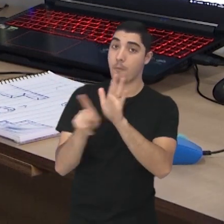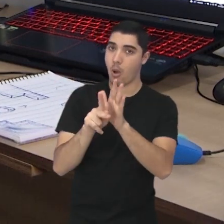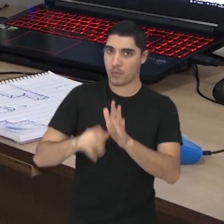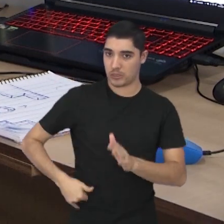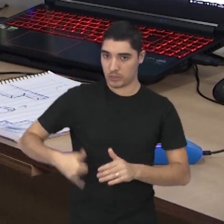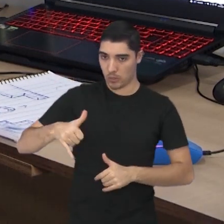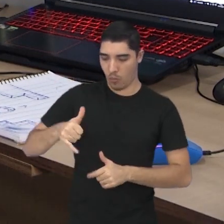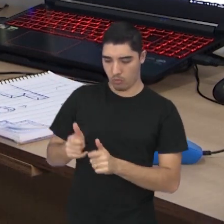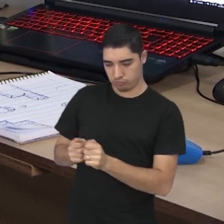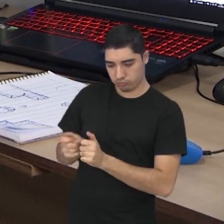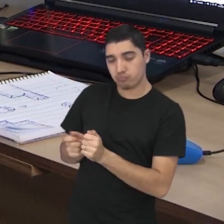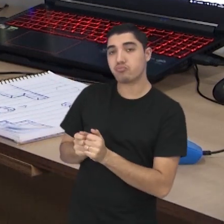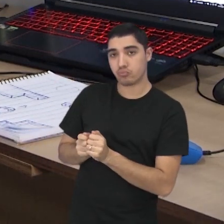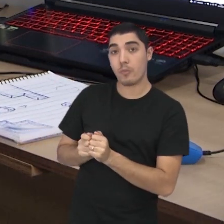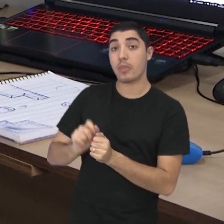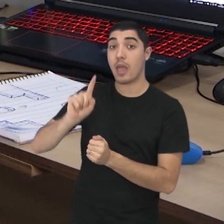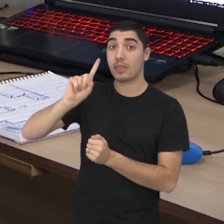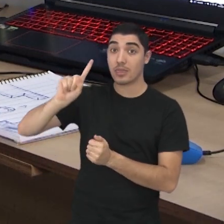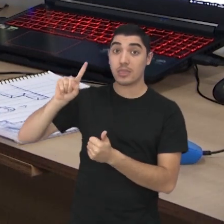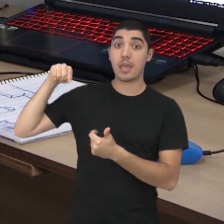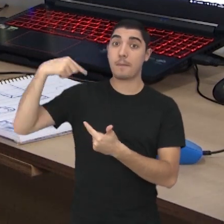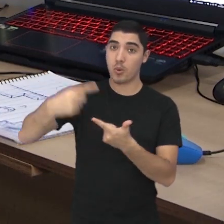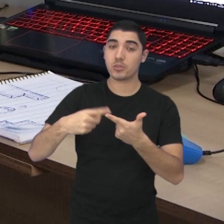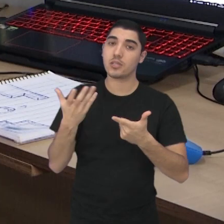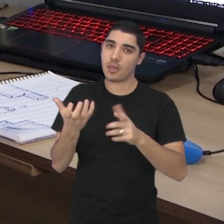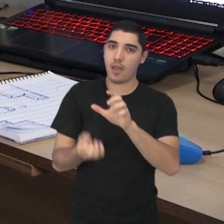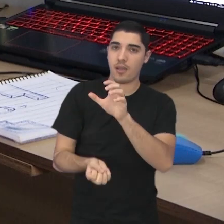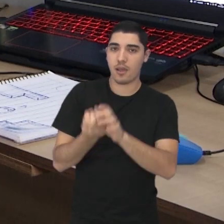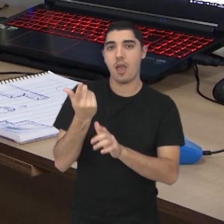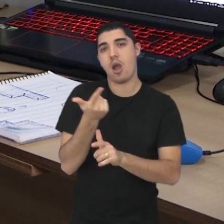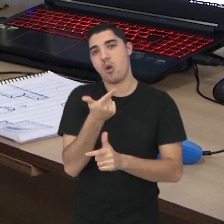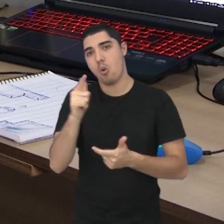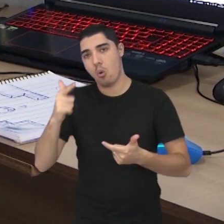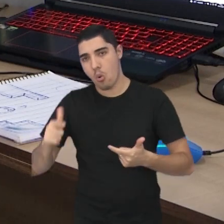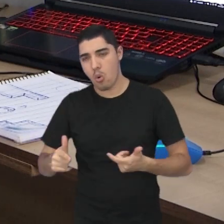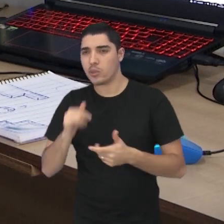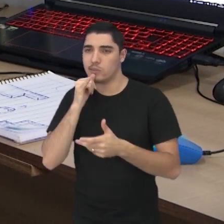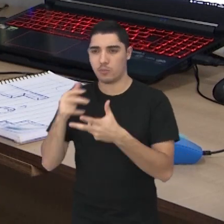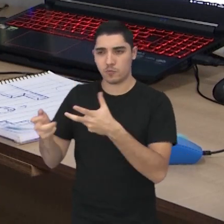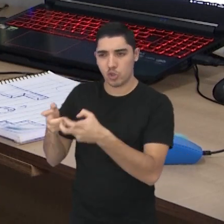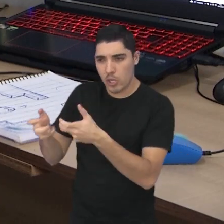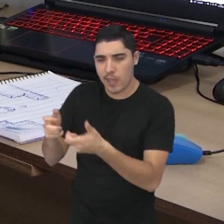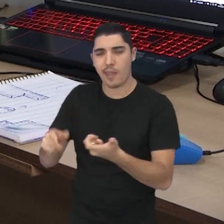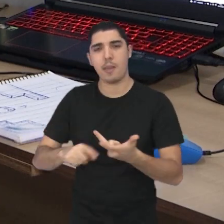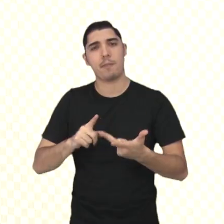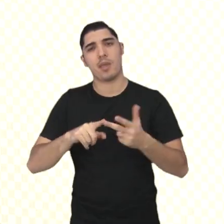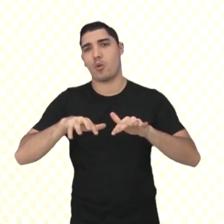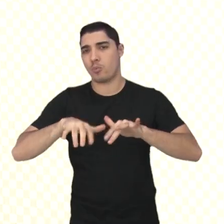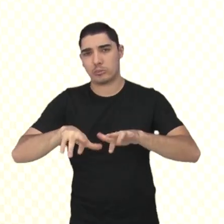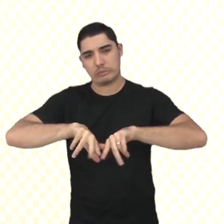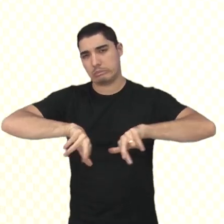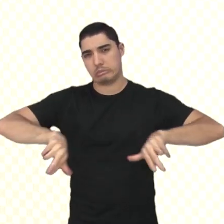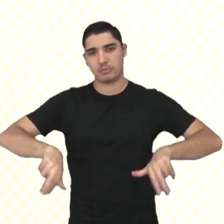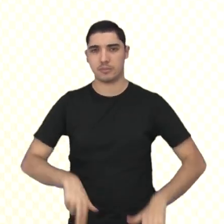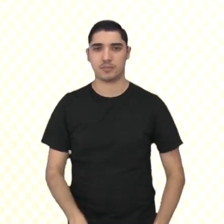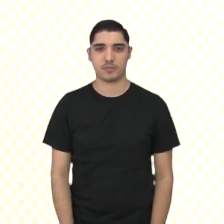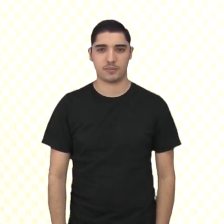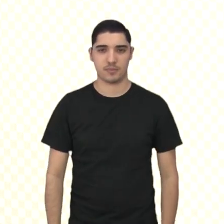E posteriormente a gente planeja expandir para outras plataformas, consoles, computadores, etc.